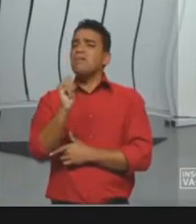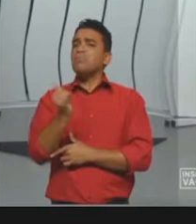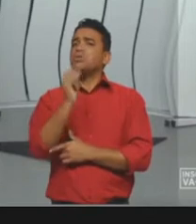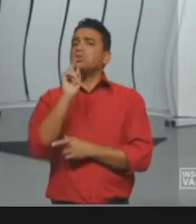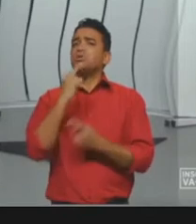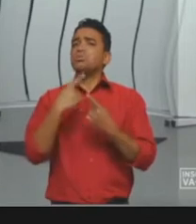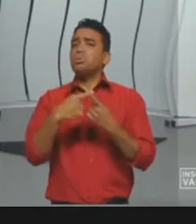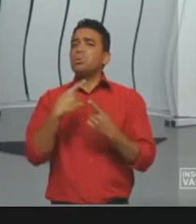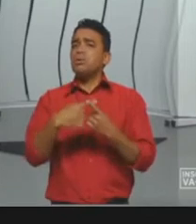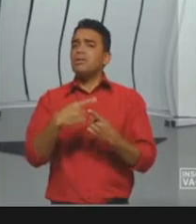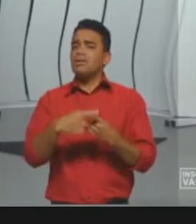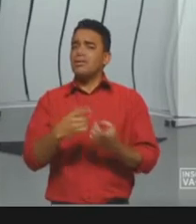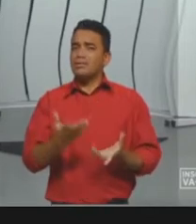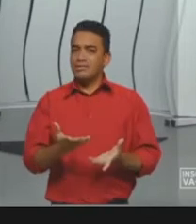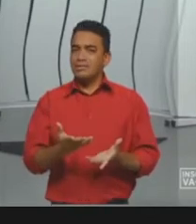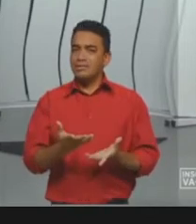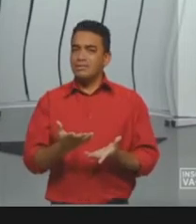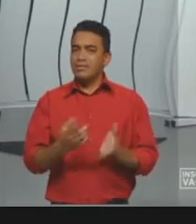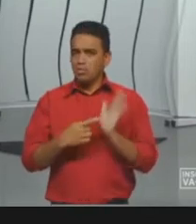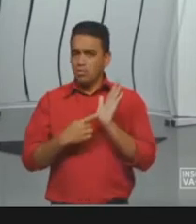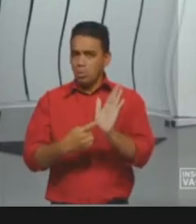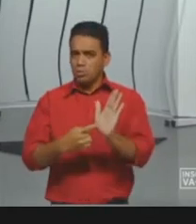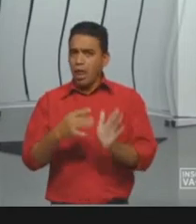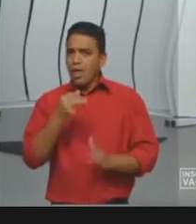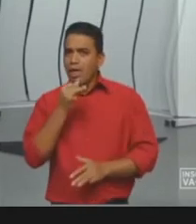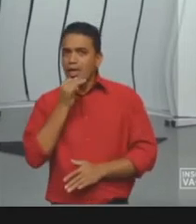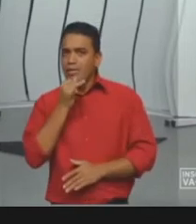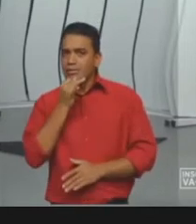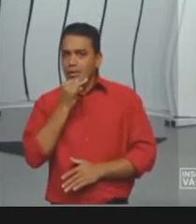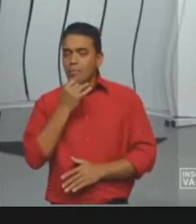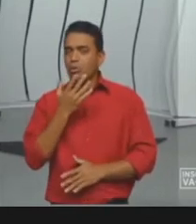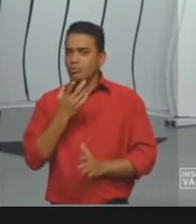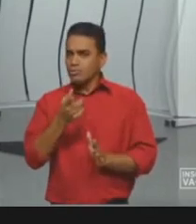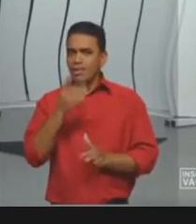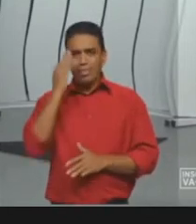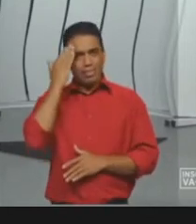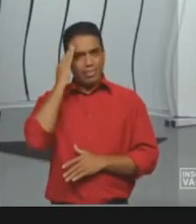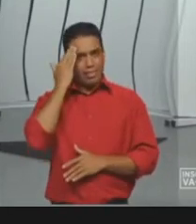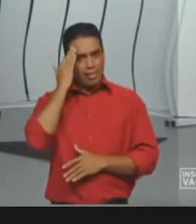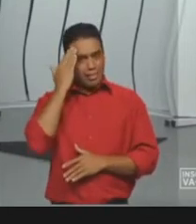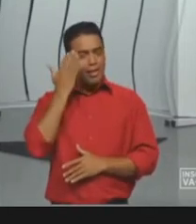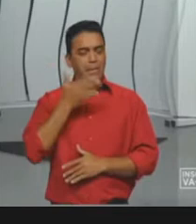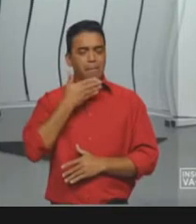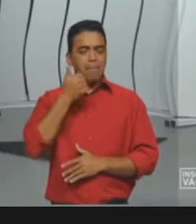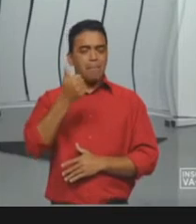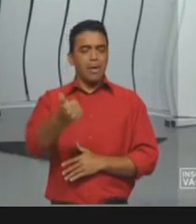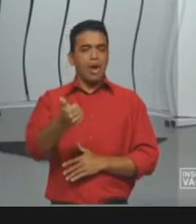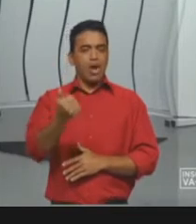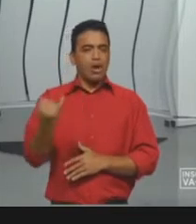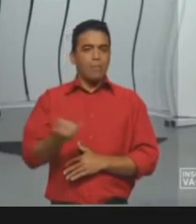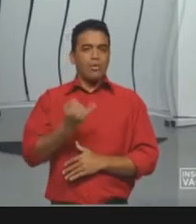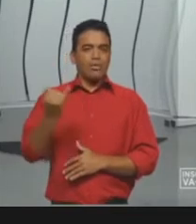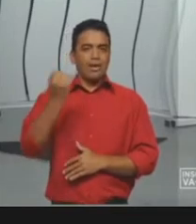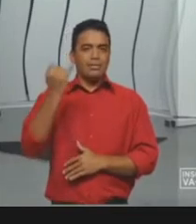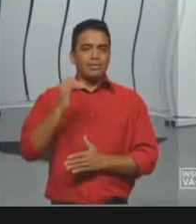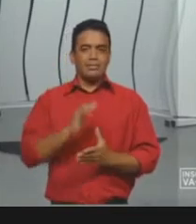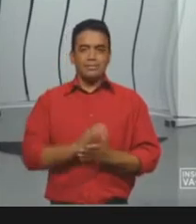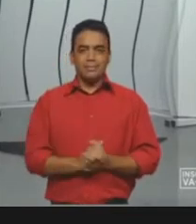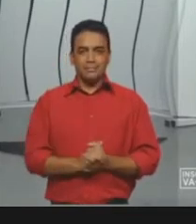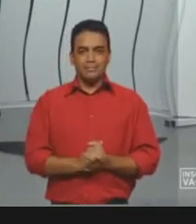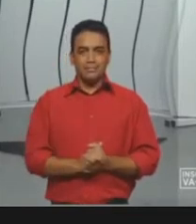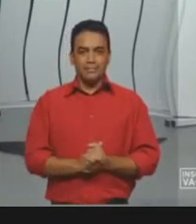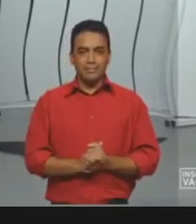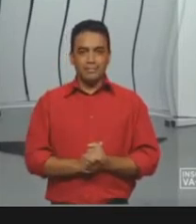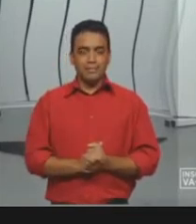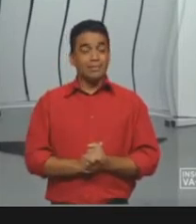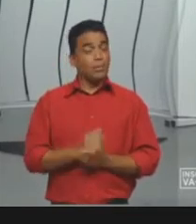um exemplo aqui para você tentar entender melhor o que eu quero dizer com a importância da taxonomia. Imagina que